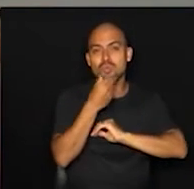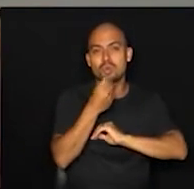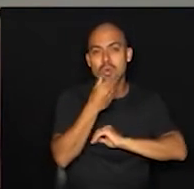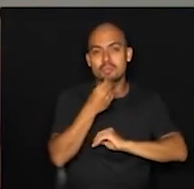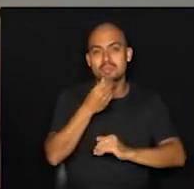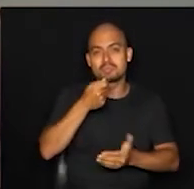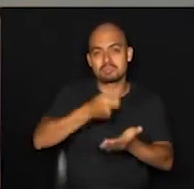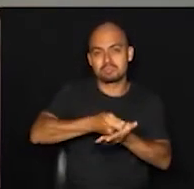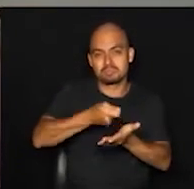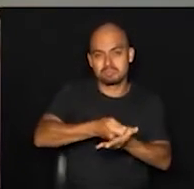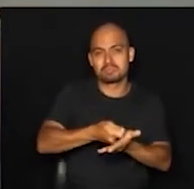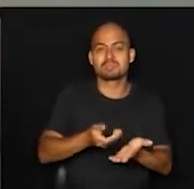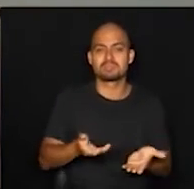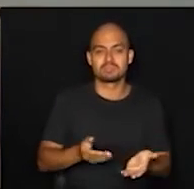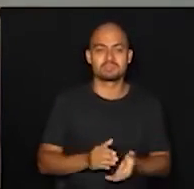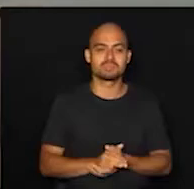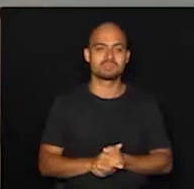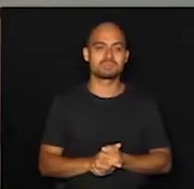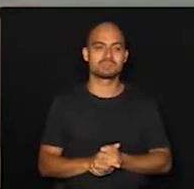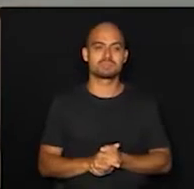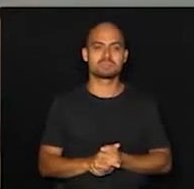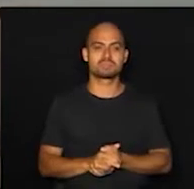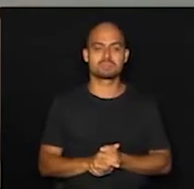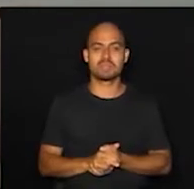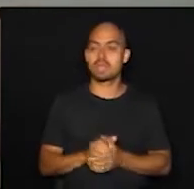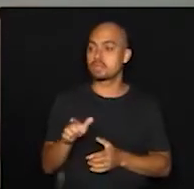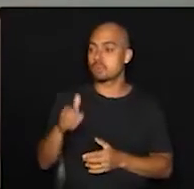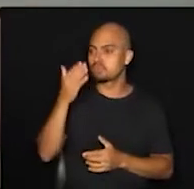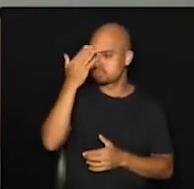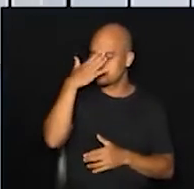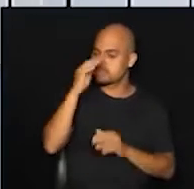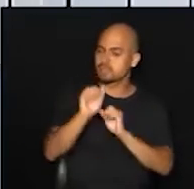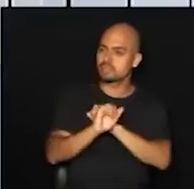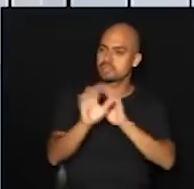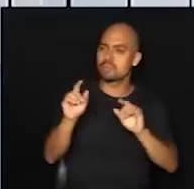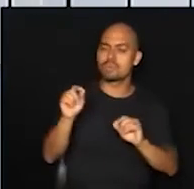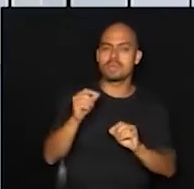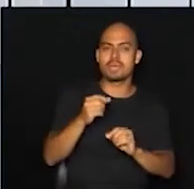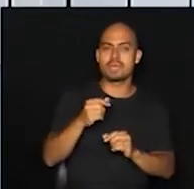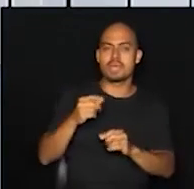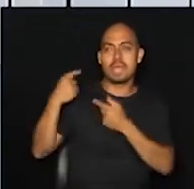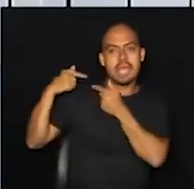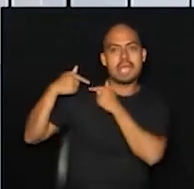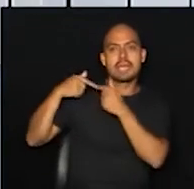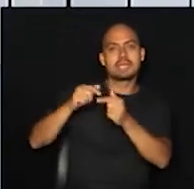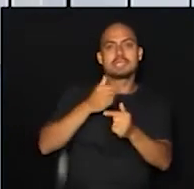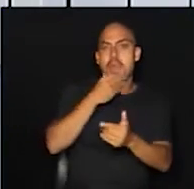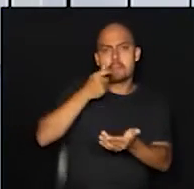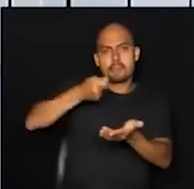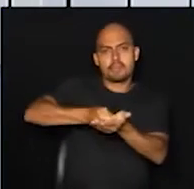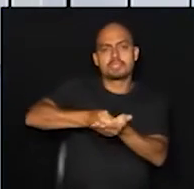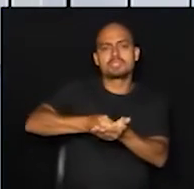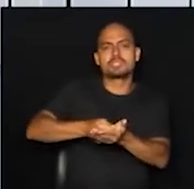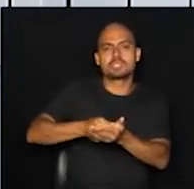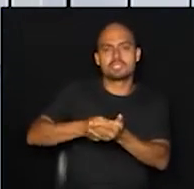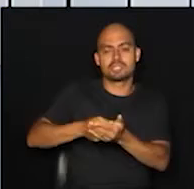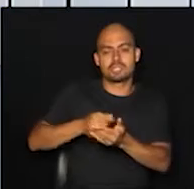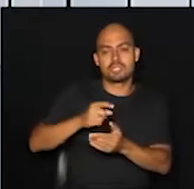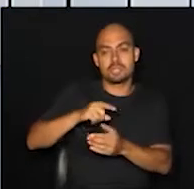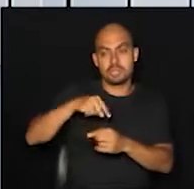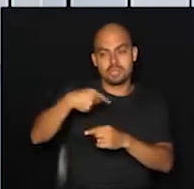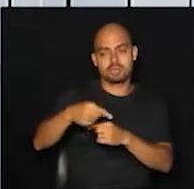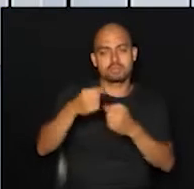ficou. E passa a gente a entender também, né, essa herança machista nos dias atuais. Já a gente vai